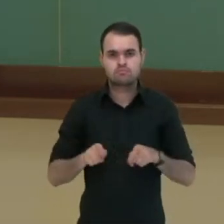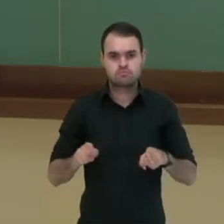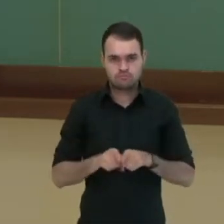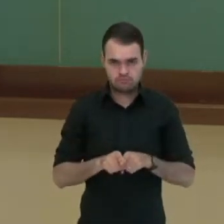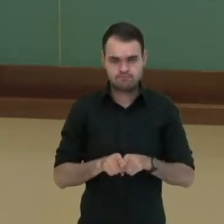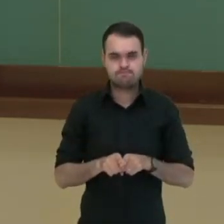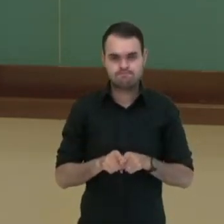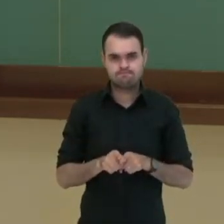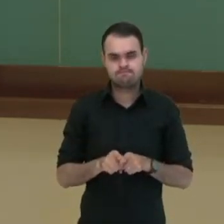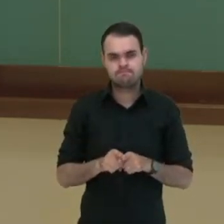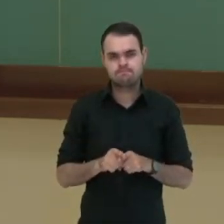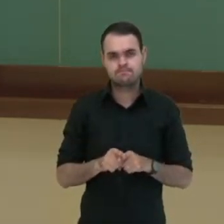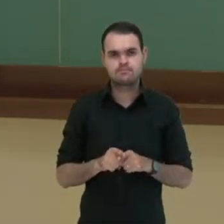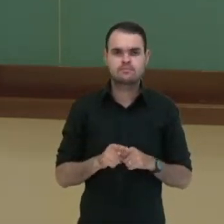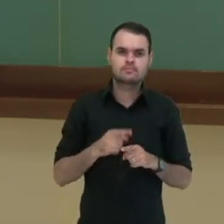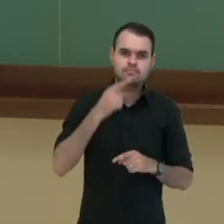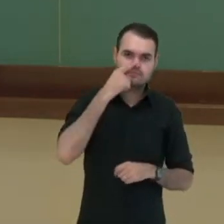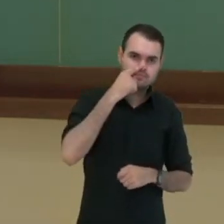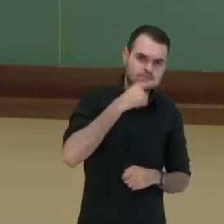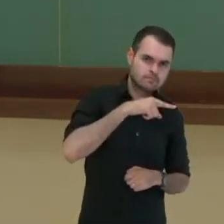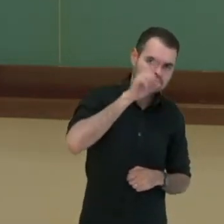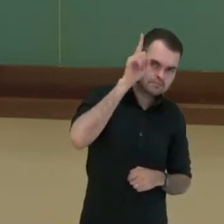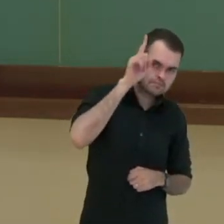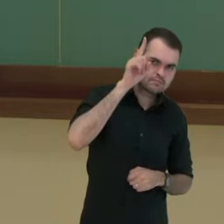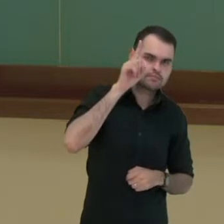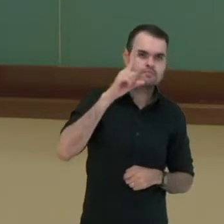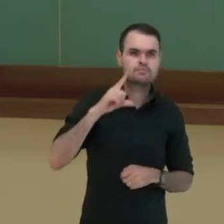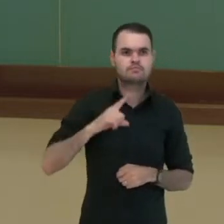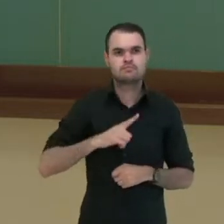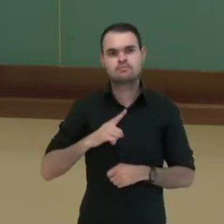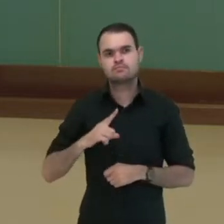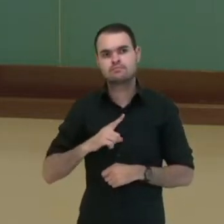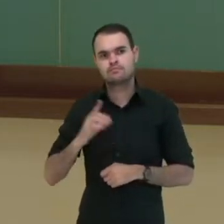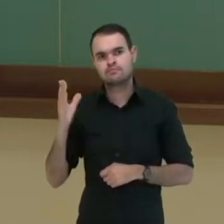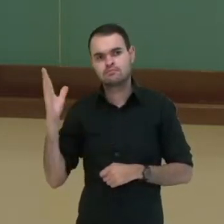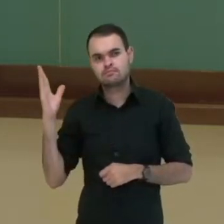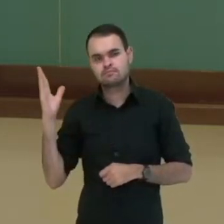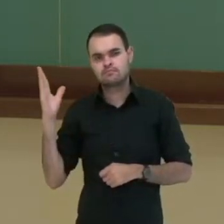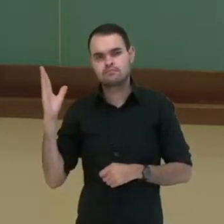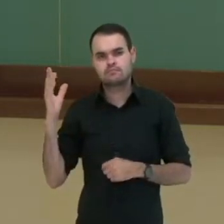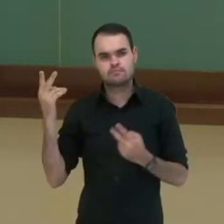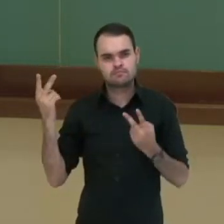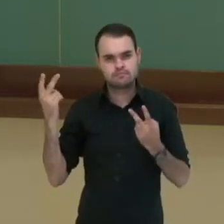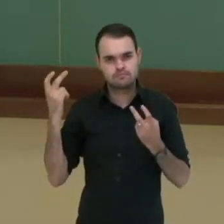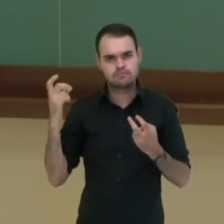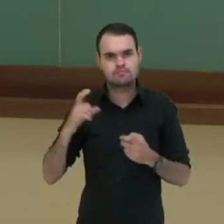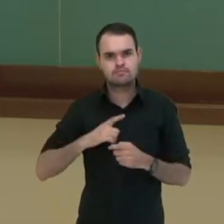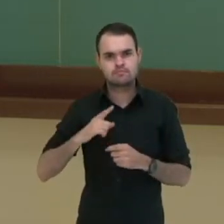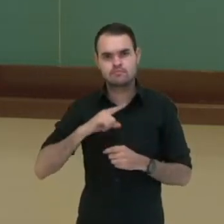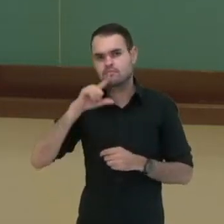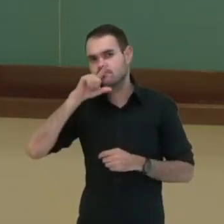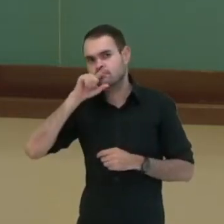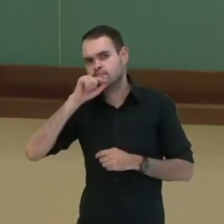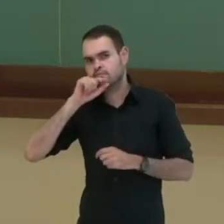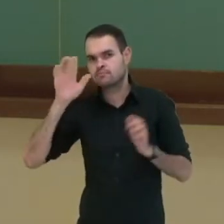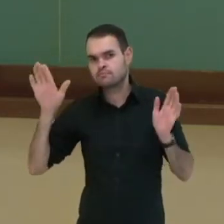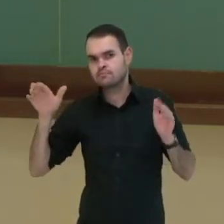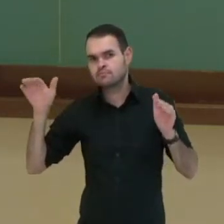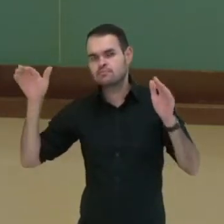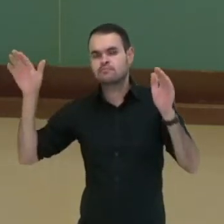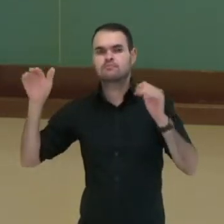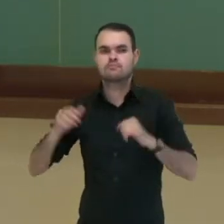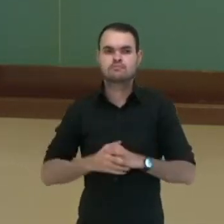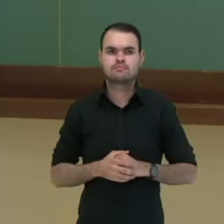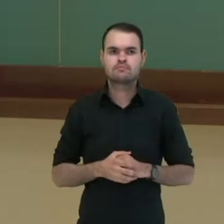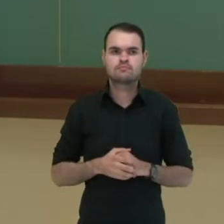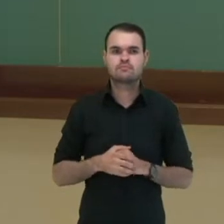vendo, né? Elefantes, nós estamos vendo aqui, né? Eu percebo que tem pássaros aqui nesta água e nós